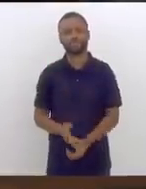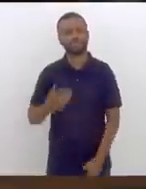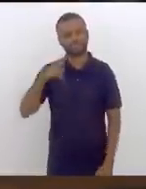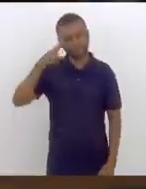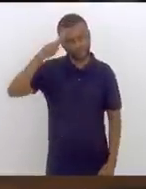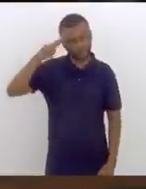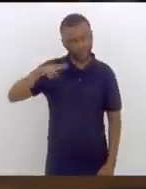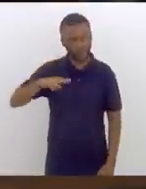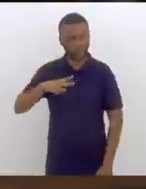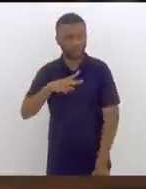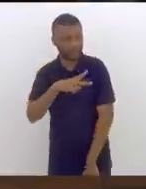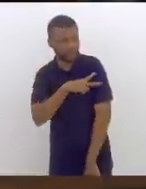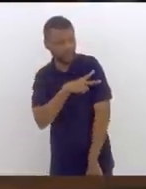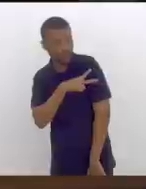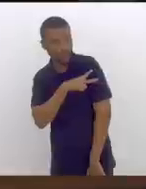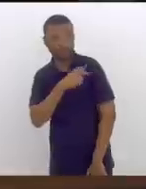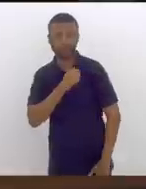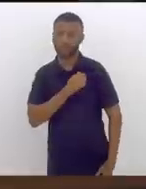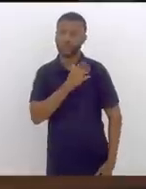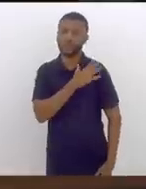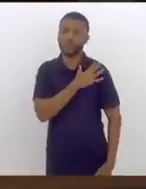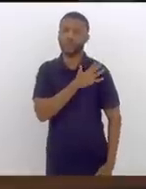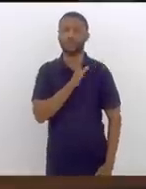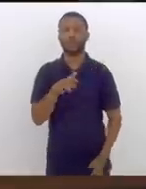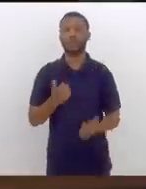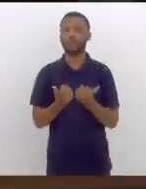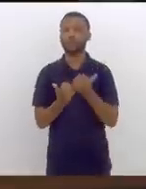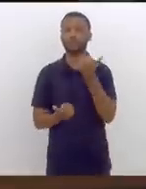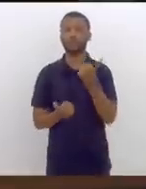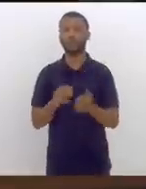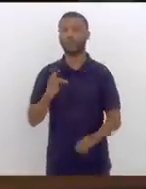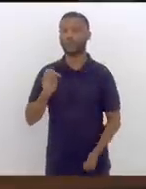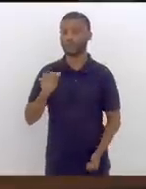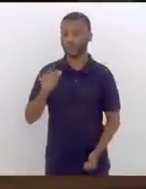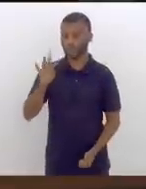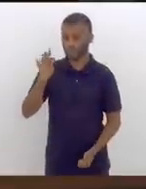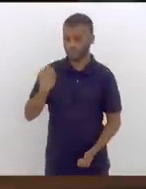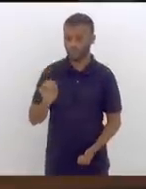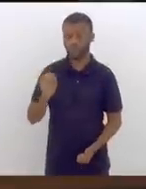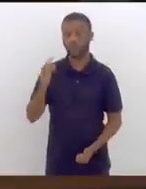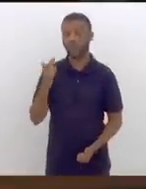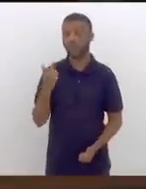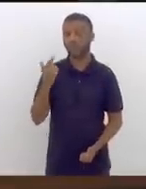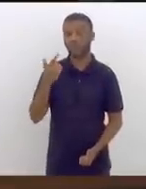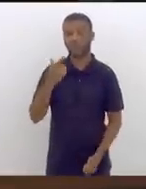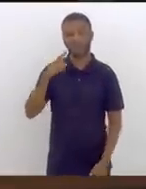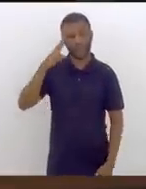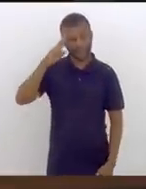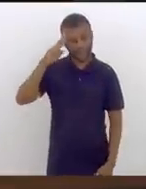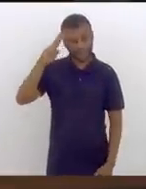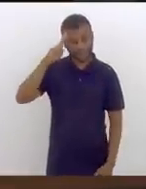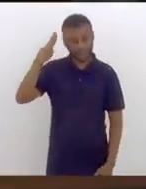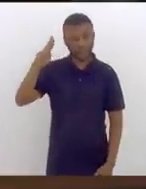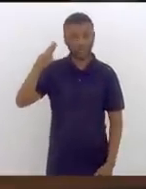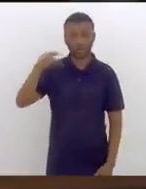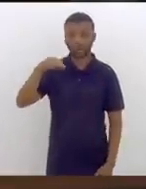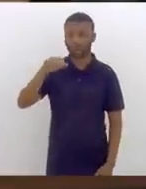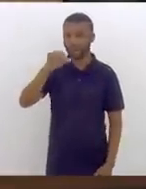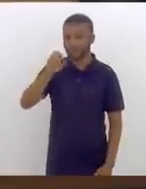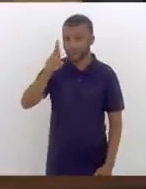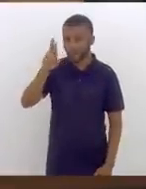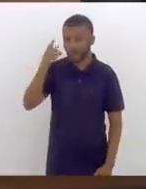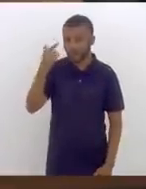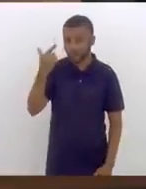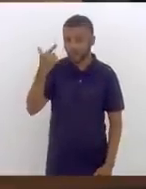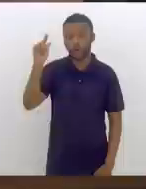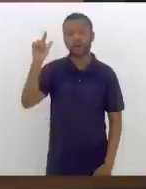e subi recebem um valor Tenente Capitão recebe outro e Major recebe outro valor se é